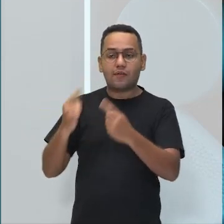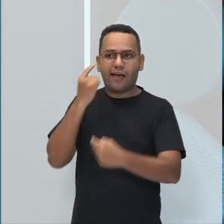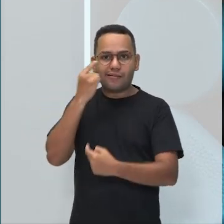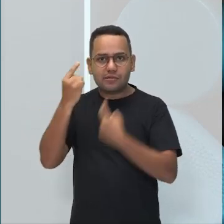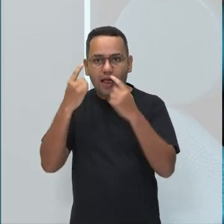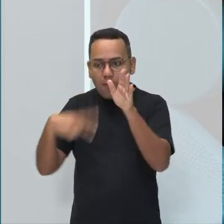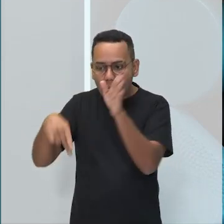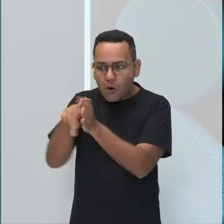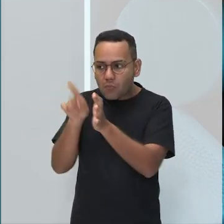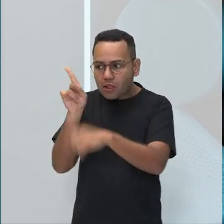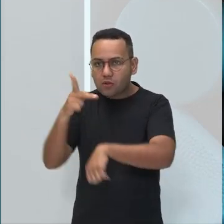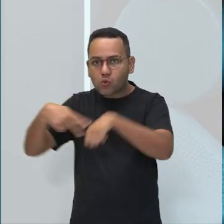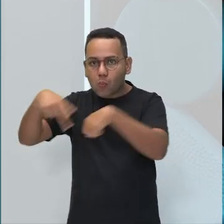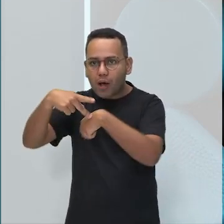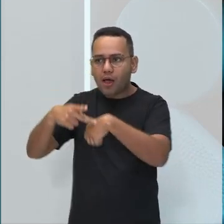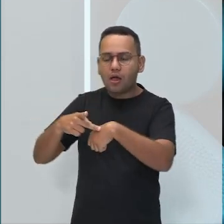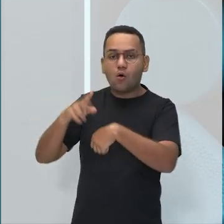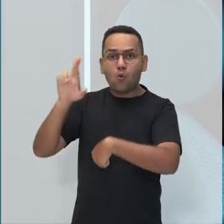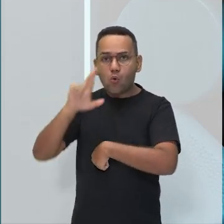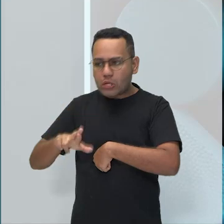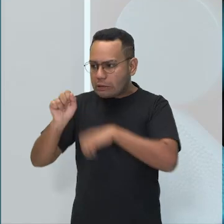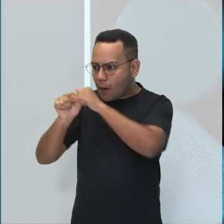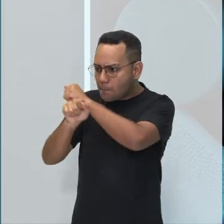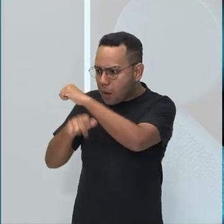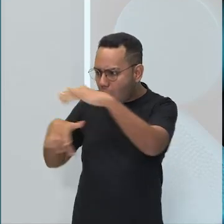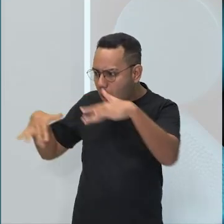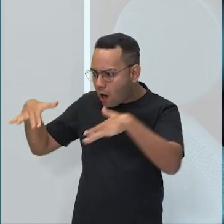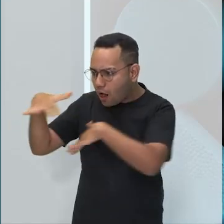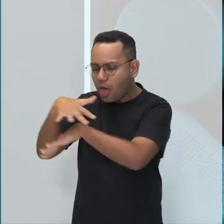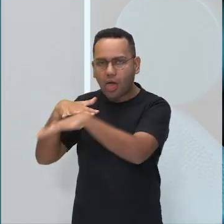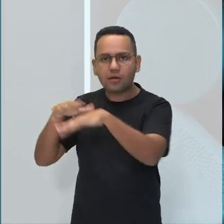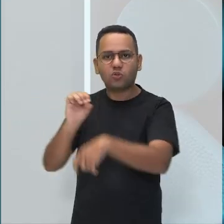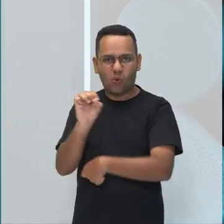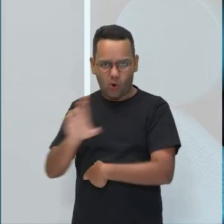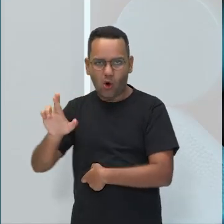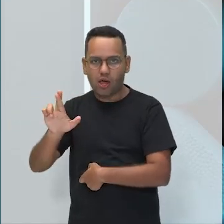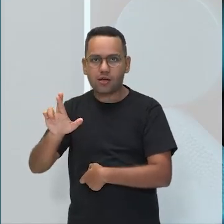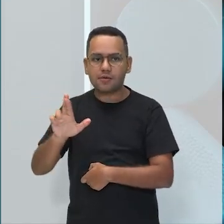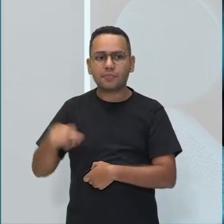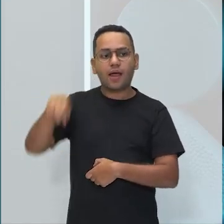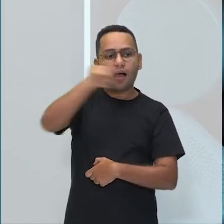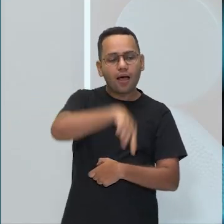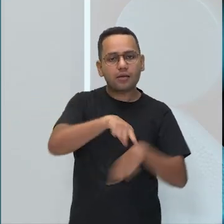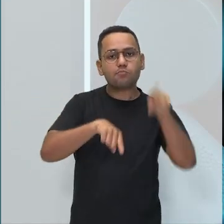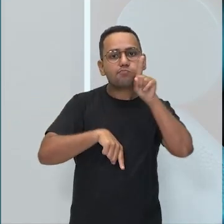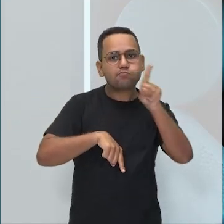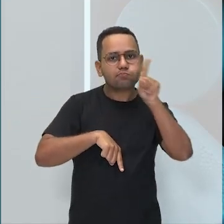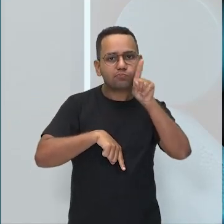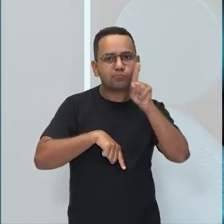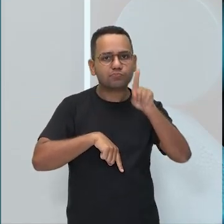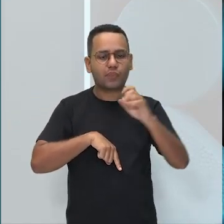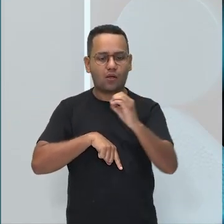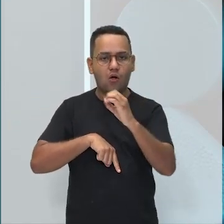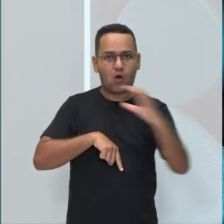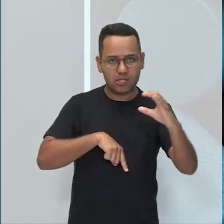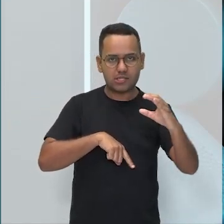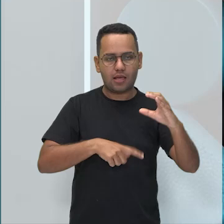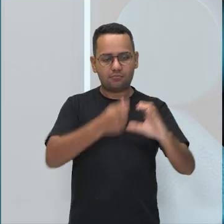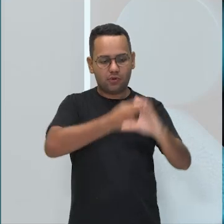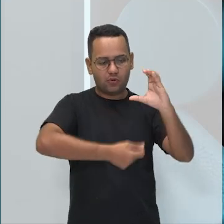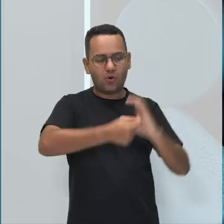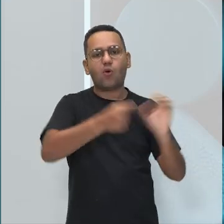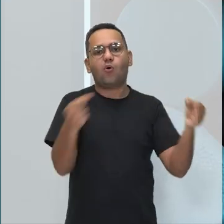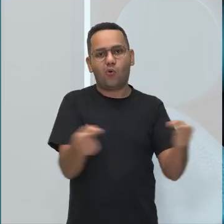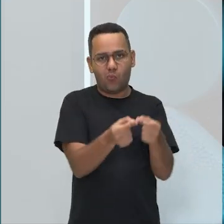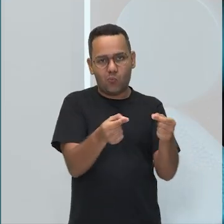socialistas circulando pelo mundo e também as ideias capitalistas representadas pelo liberalismo, ok? E